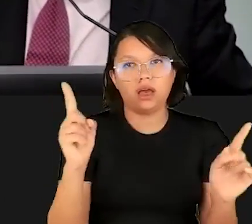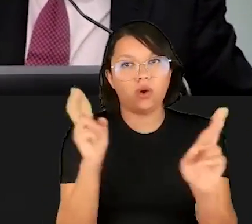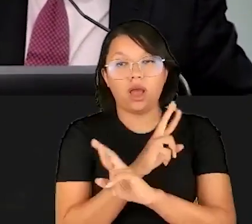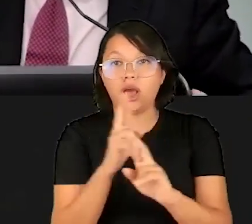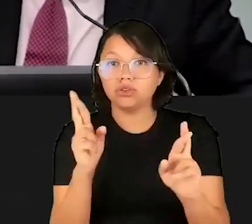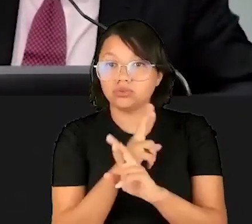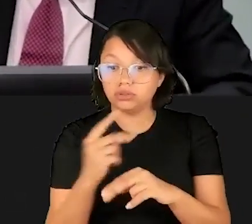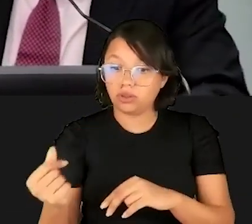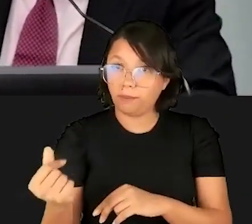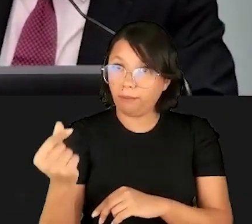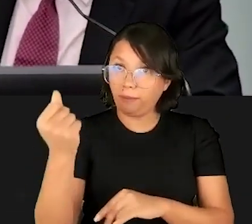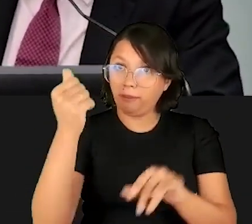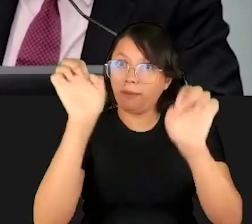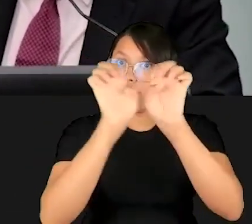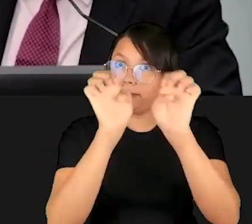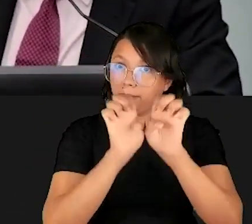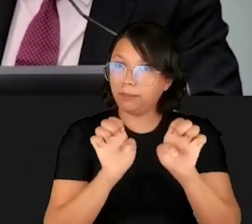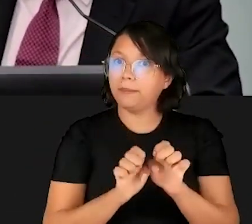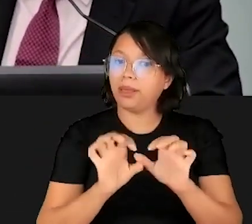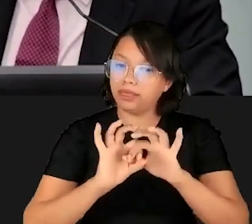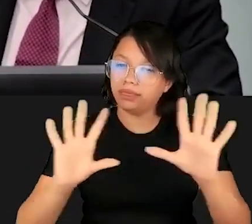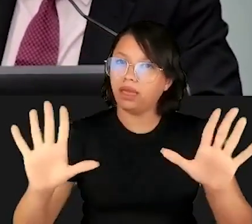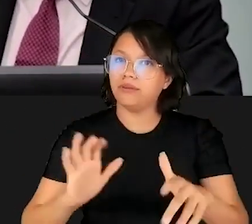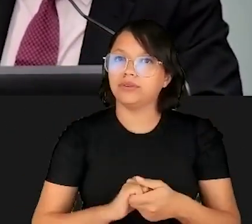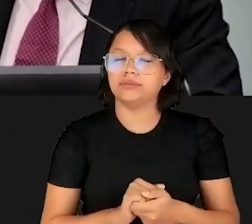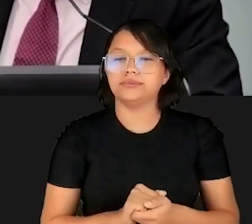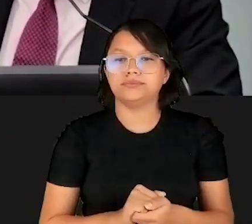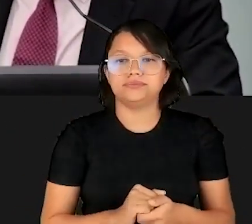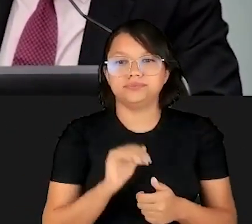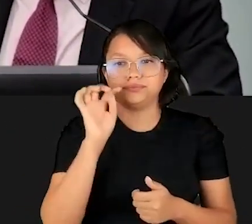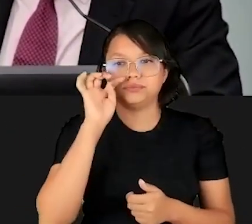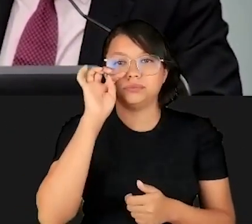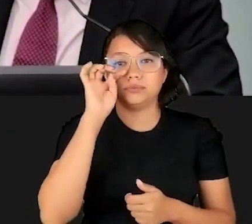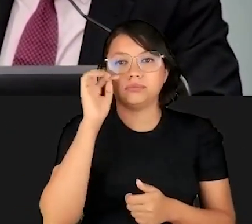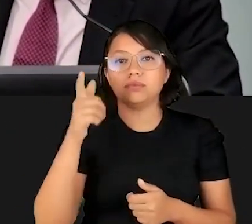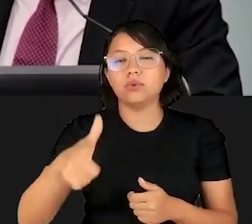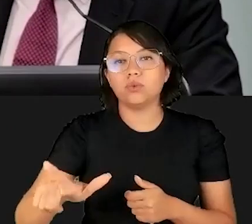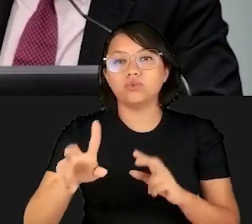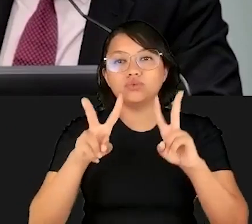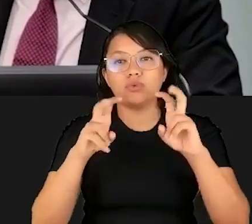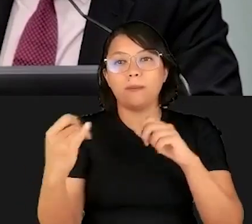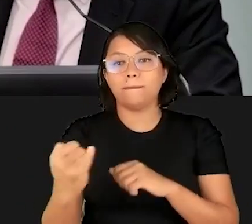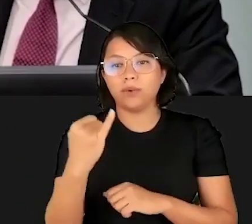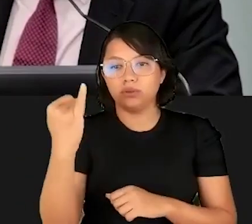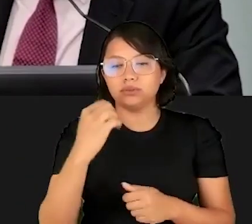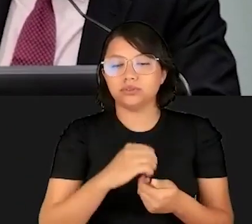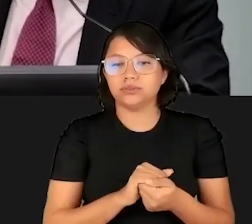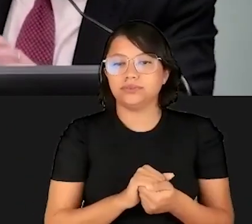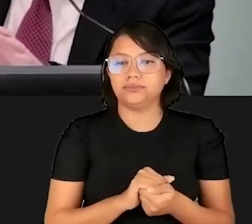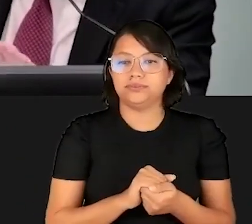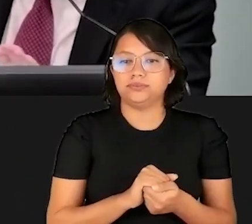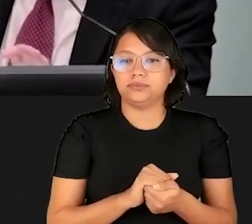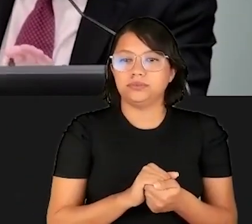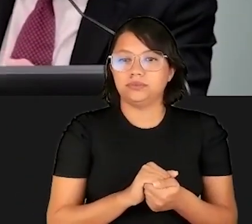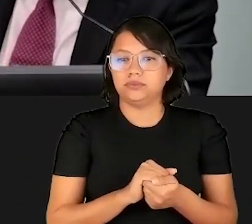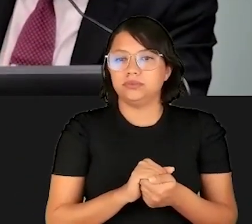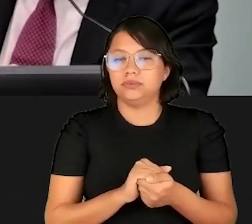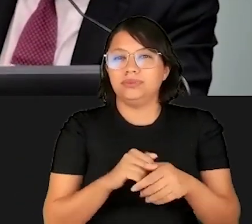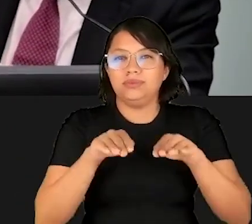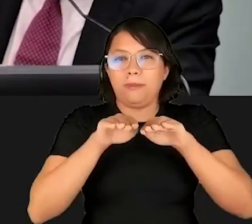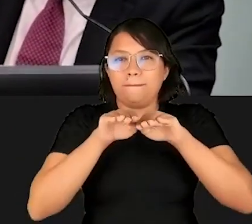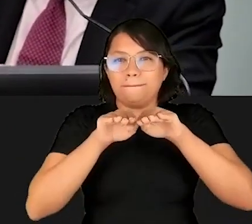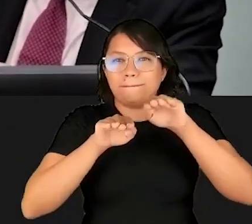ao aumento da infraestrutura e do recurso disponível, né? Outro ponto importante é que tem uma disparidade no